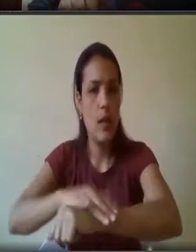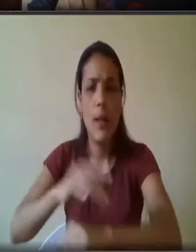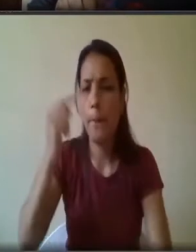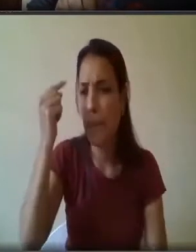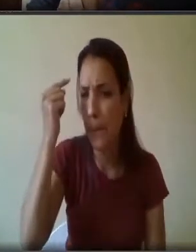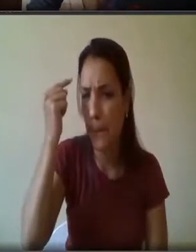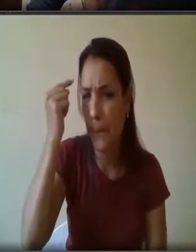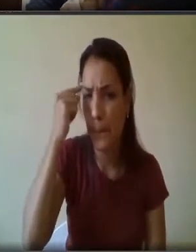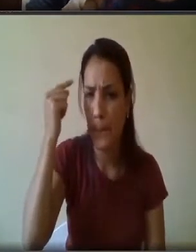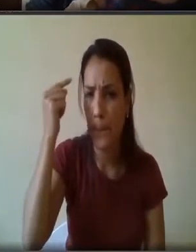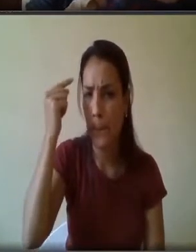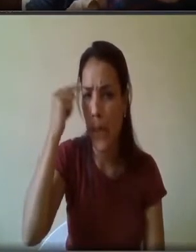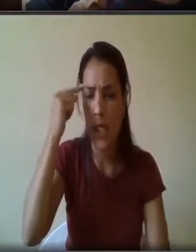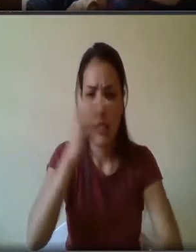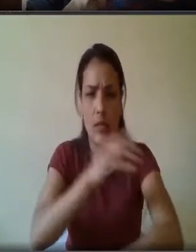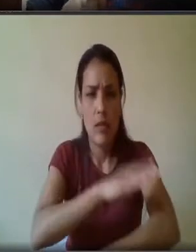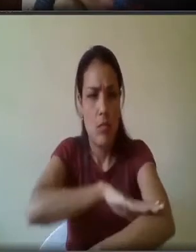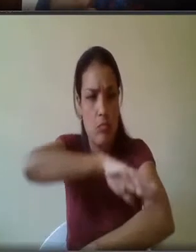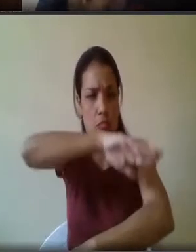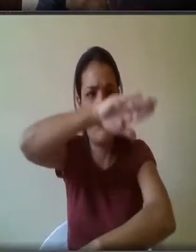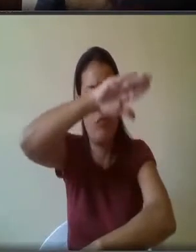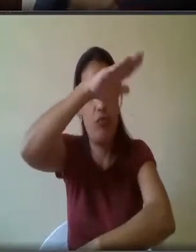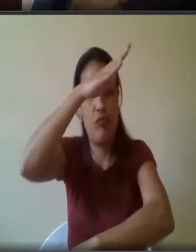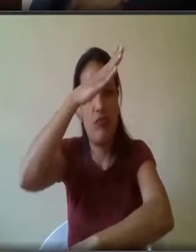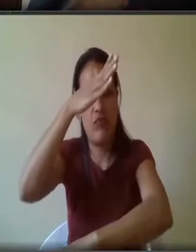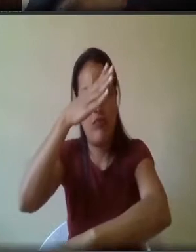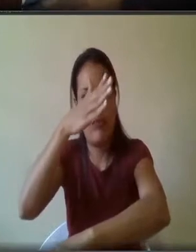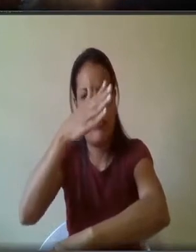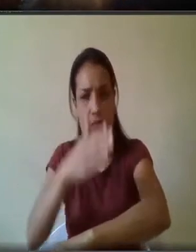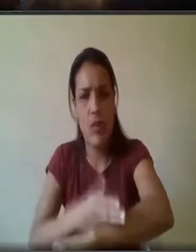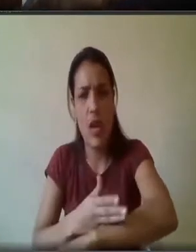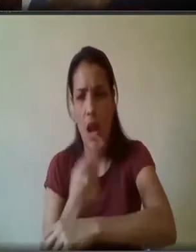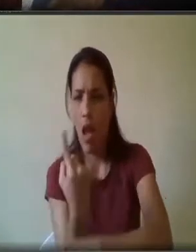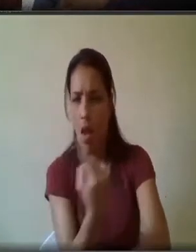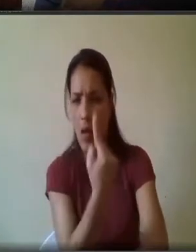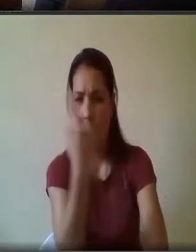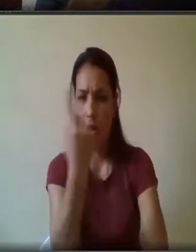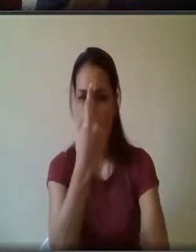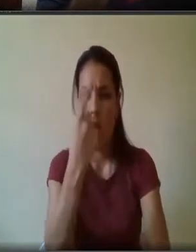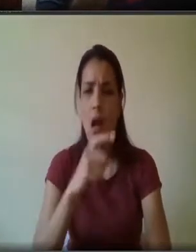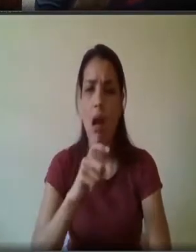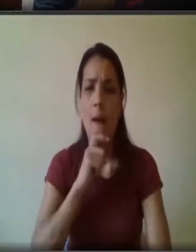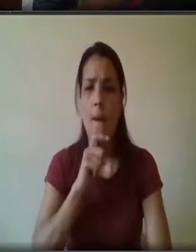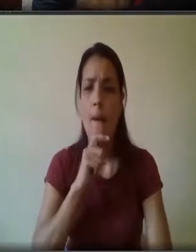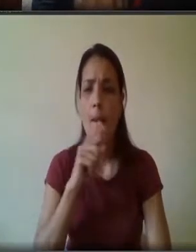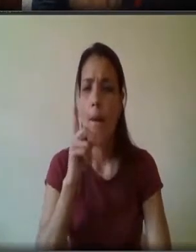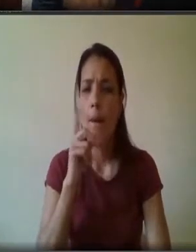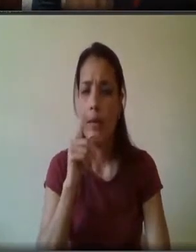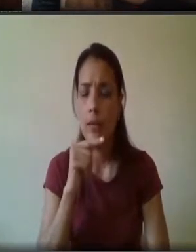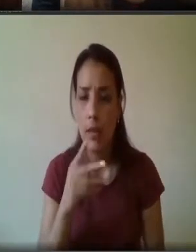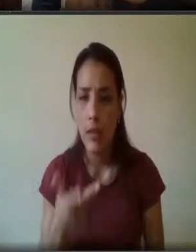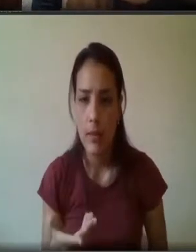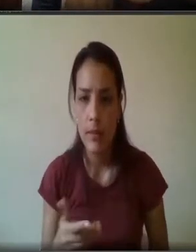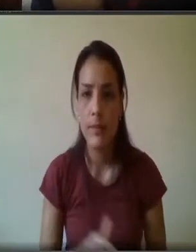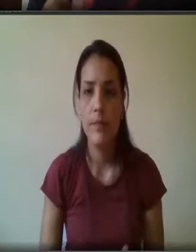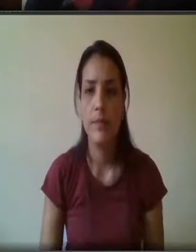iceberg, essa pontinha aqui é o que você está vendo. Mas aqui embaixo é extremamente duro. Então, seria mais ou menos uma